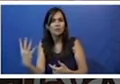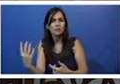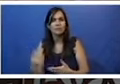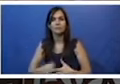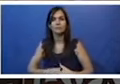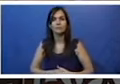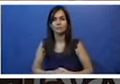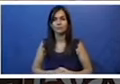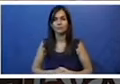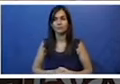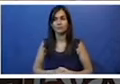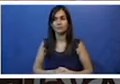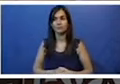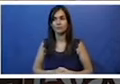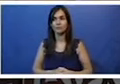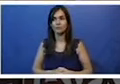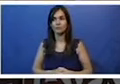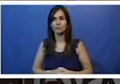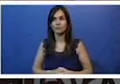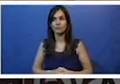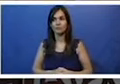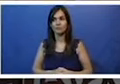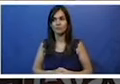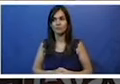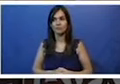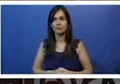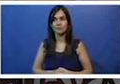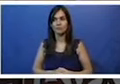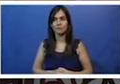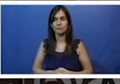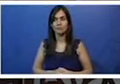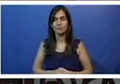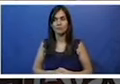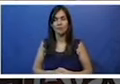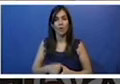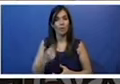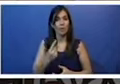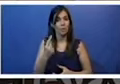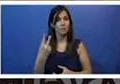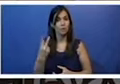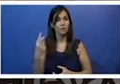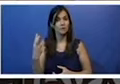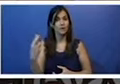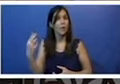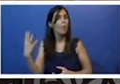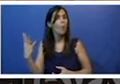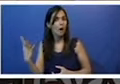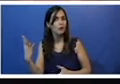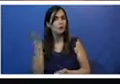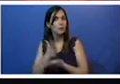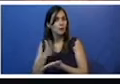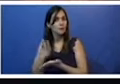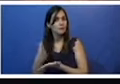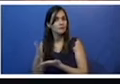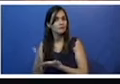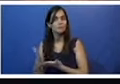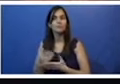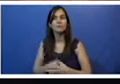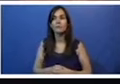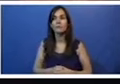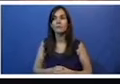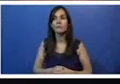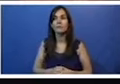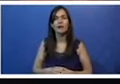de chocolate em quatro partes Olha uma duas TR e quatro partes Olha o